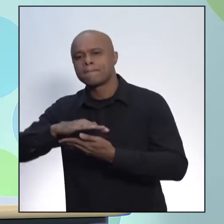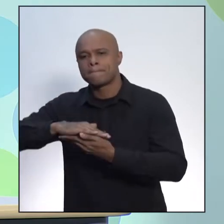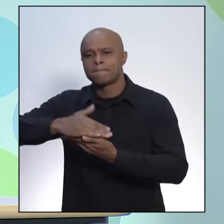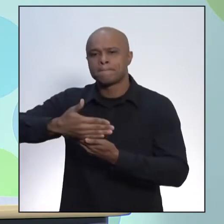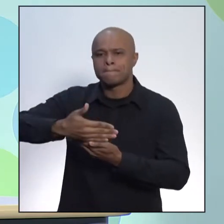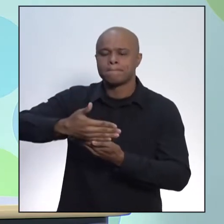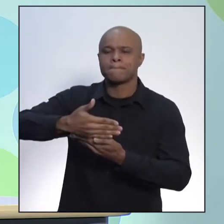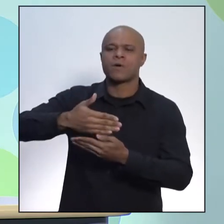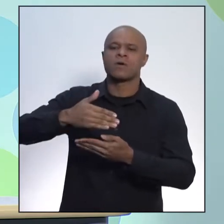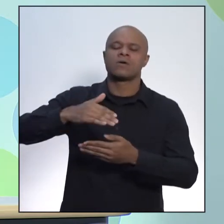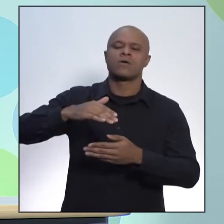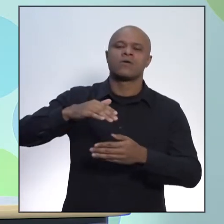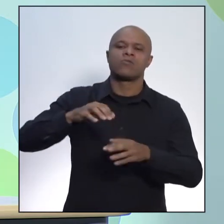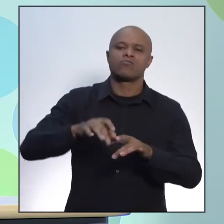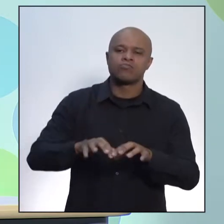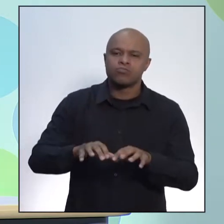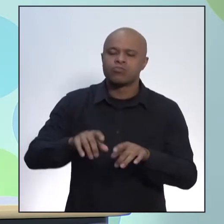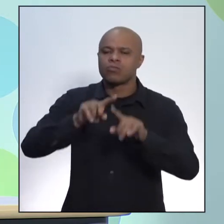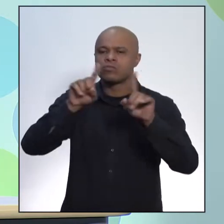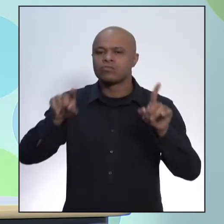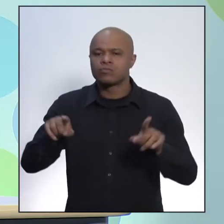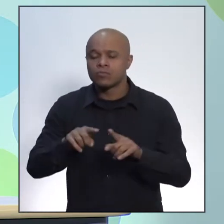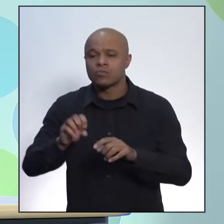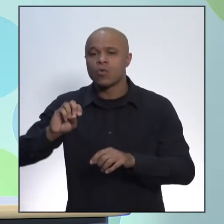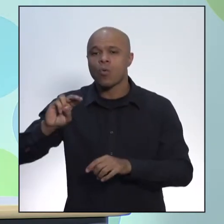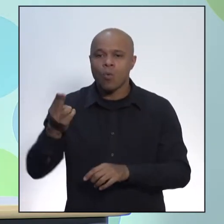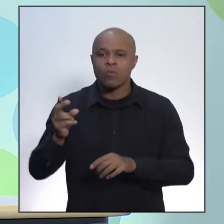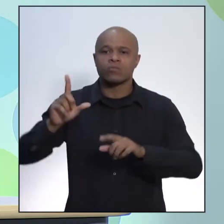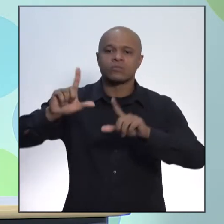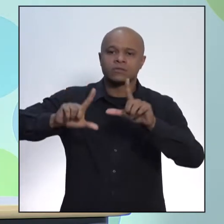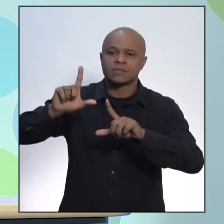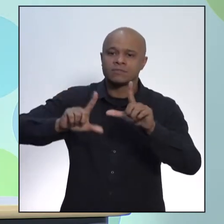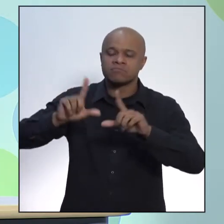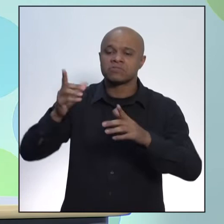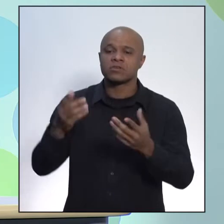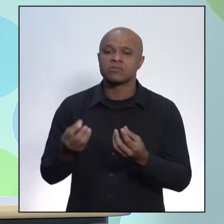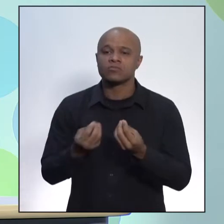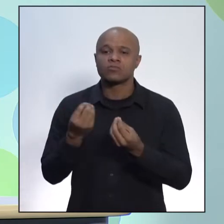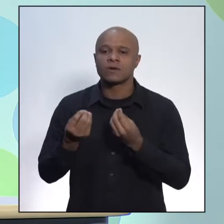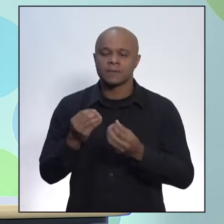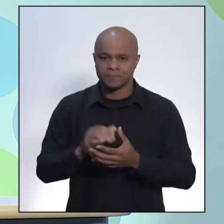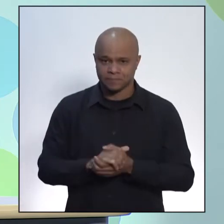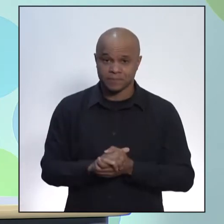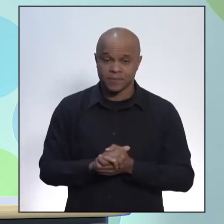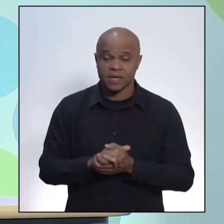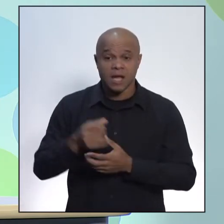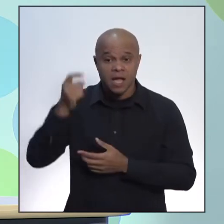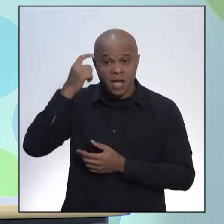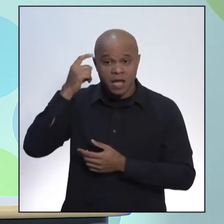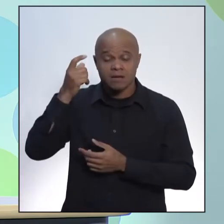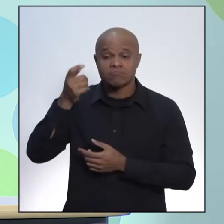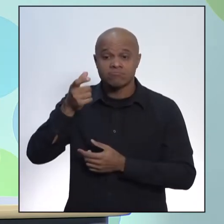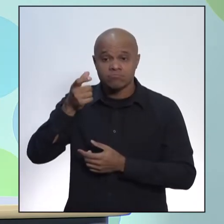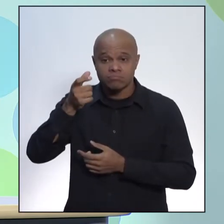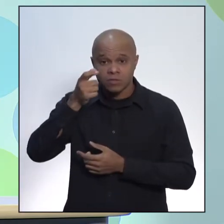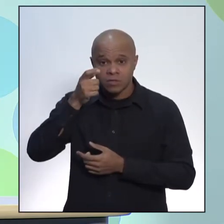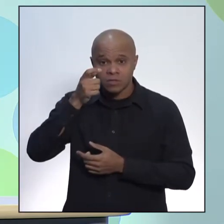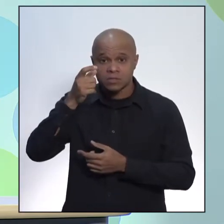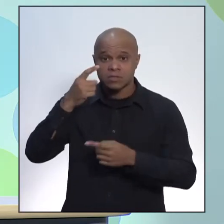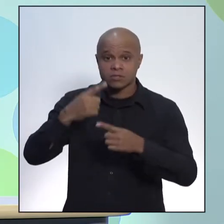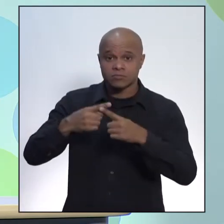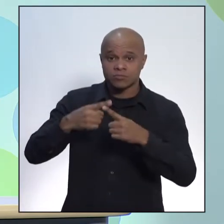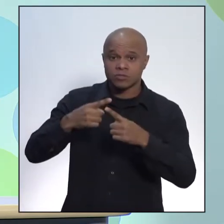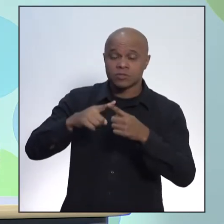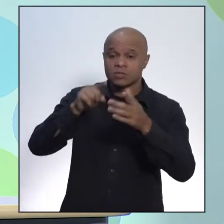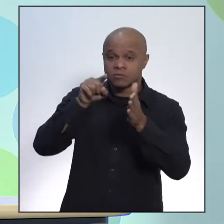o computador, se está utilizando a televisão, enfim. E eu achei bem interessante, porque aí eu vou mapear a